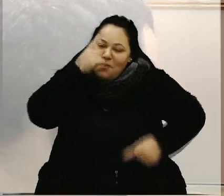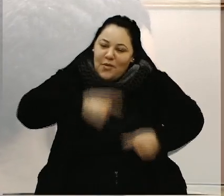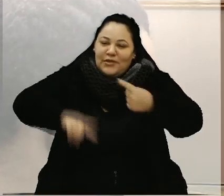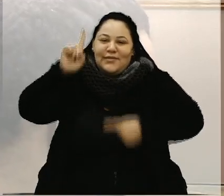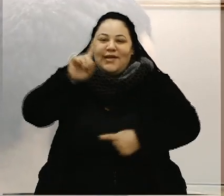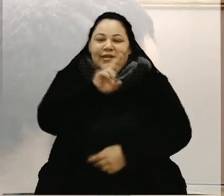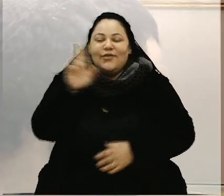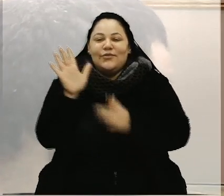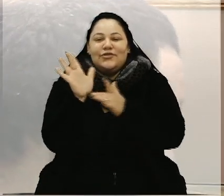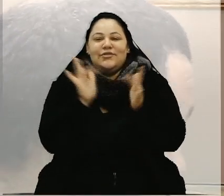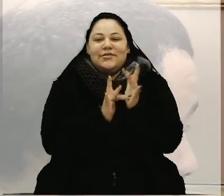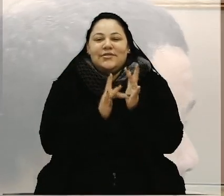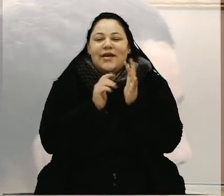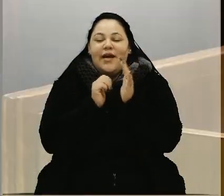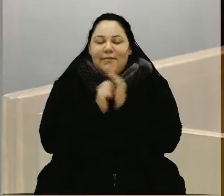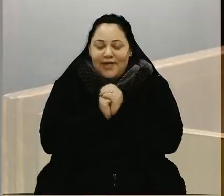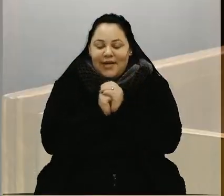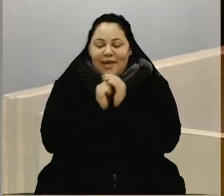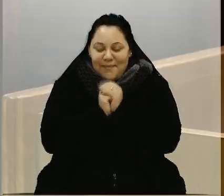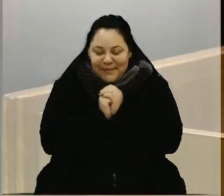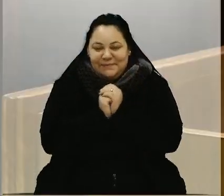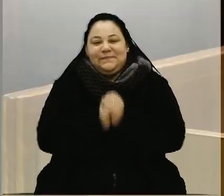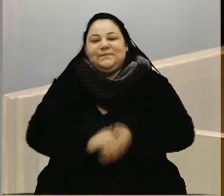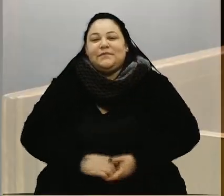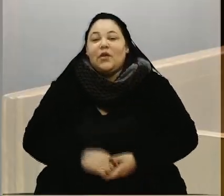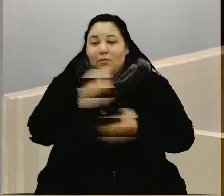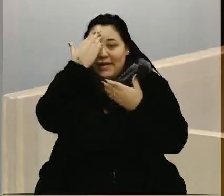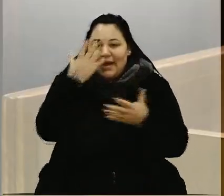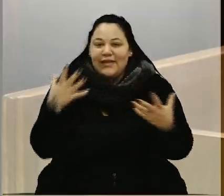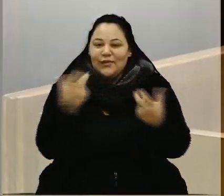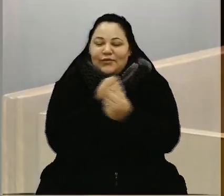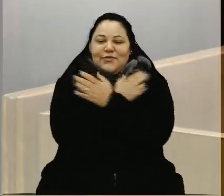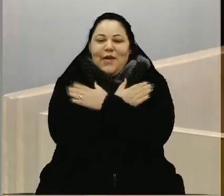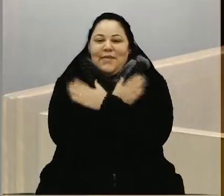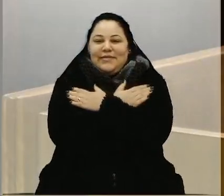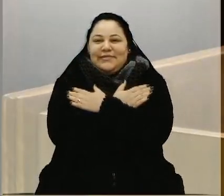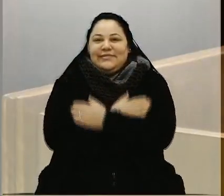Jesus, amém e amém. Muito obrigada a todos, grande abraço.